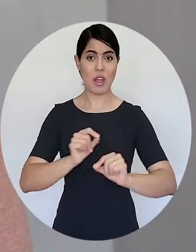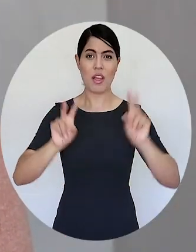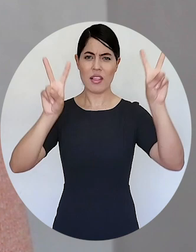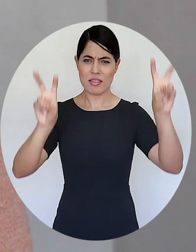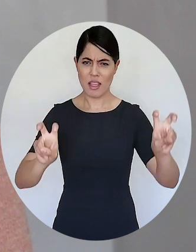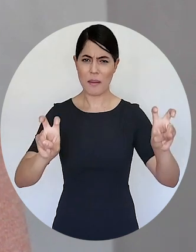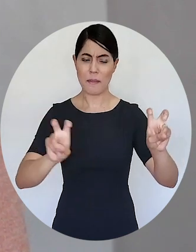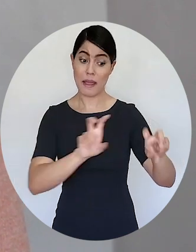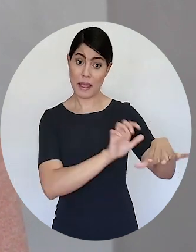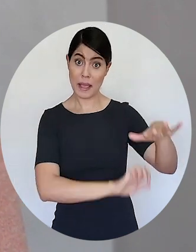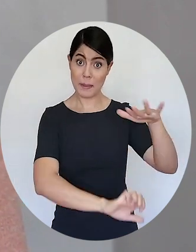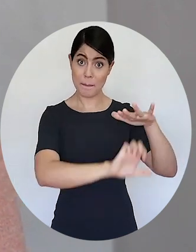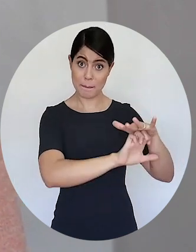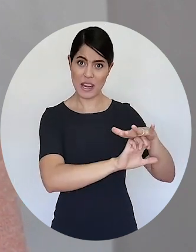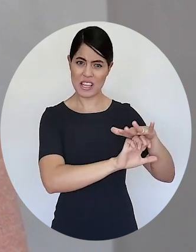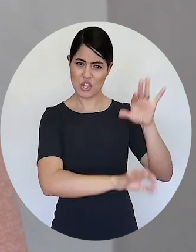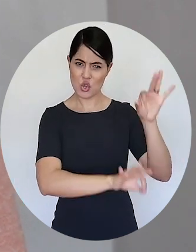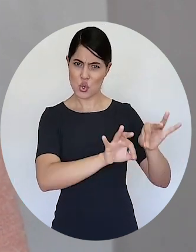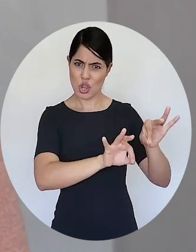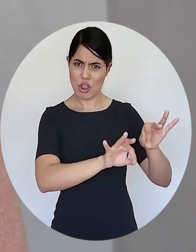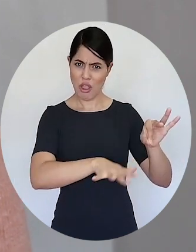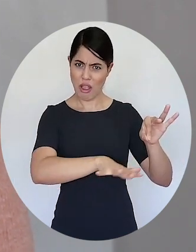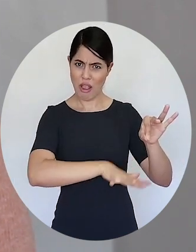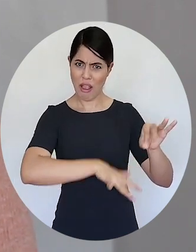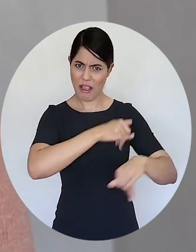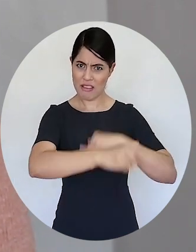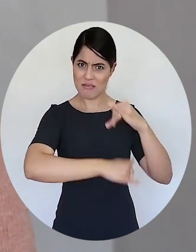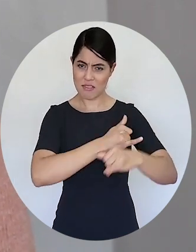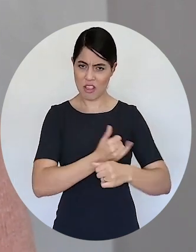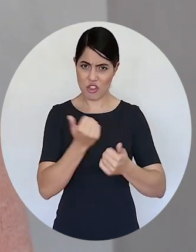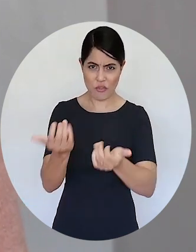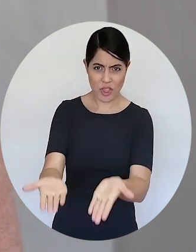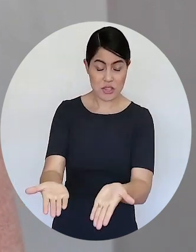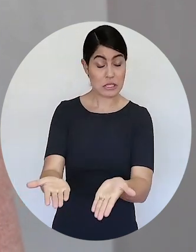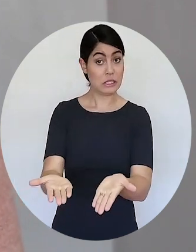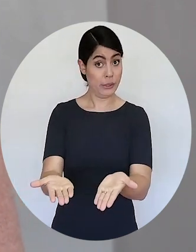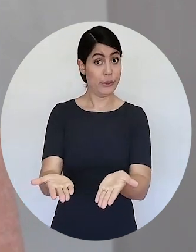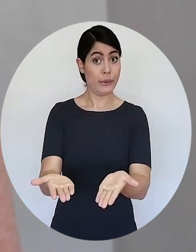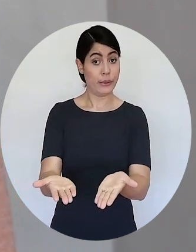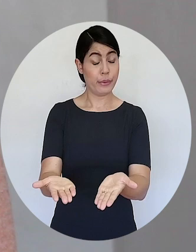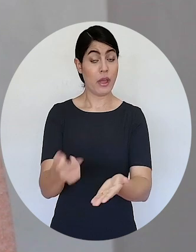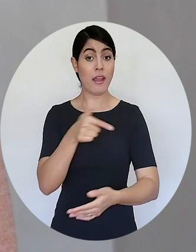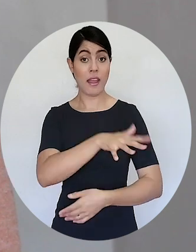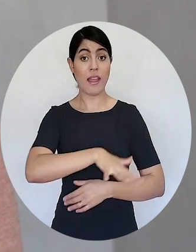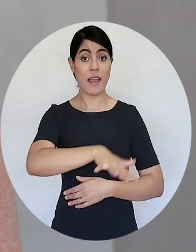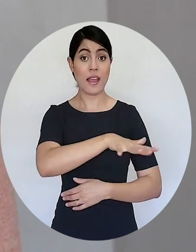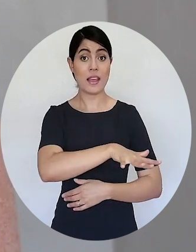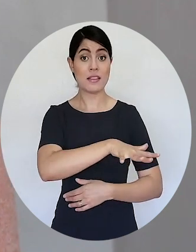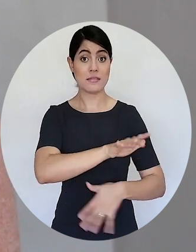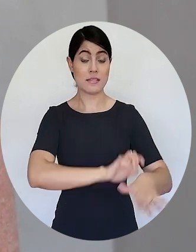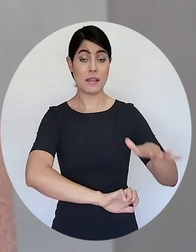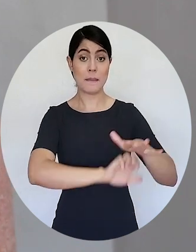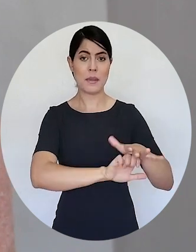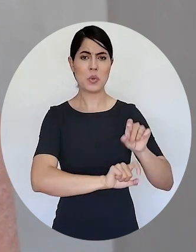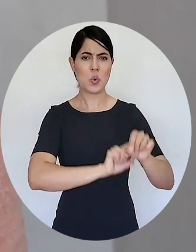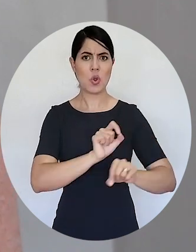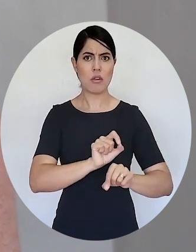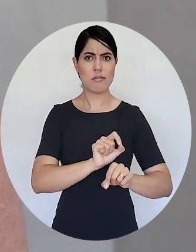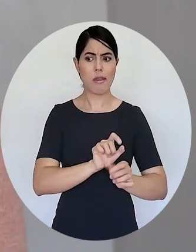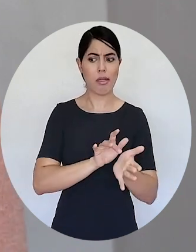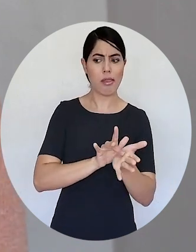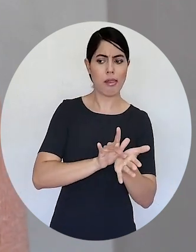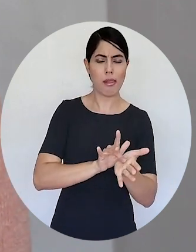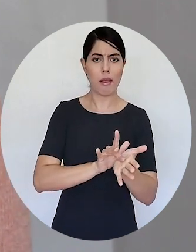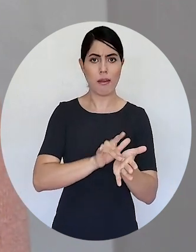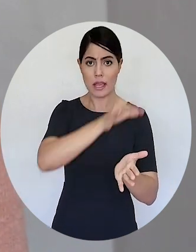também comentou o caso de empresas que têm oferecido serviços jurídicos pela internet. Geralmente, essas startups